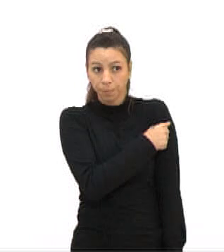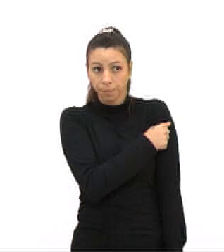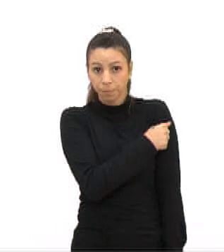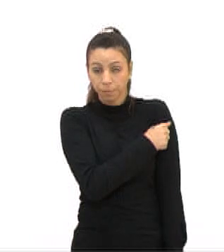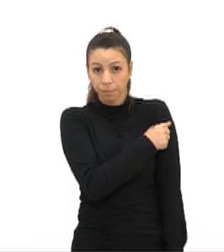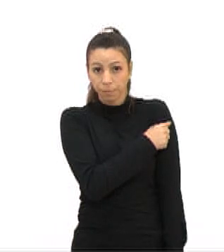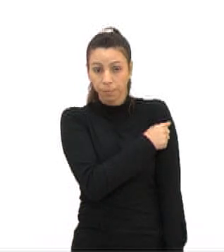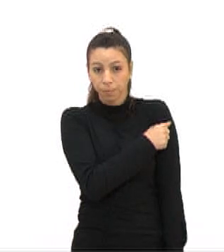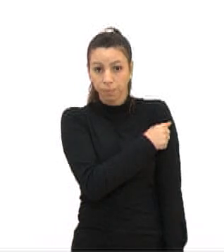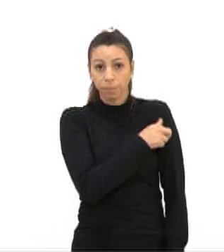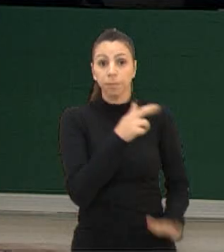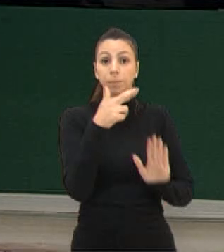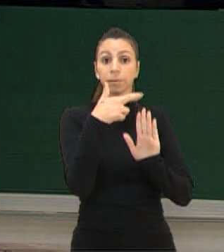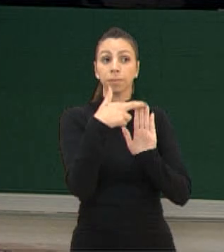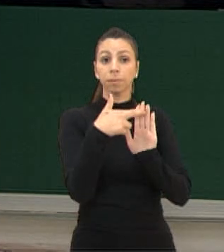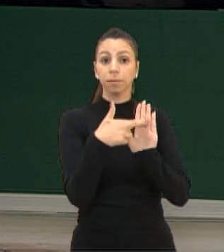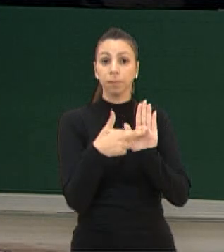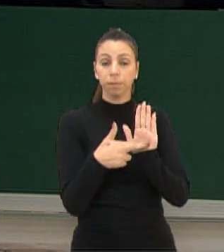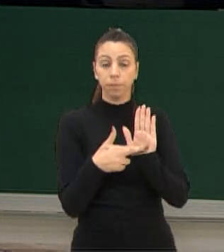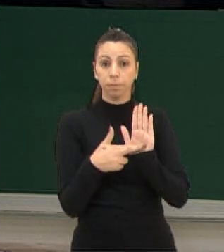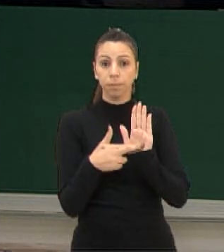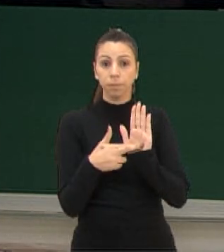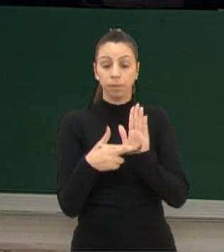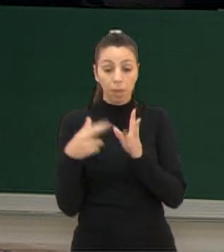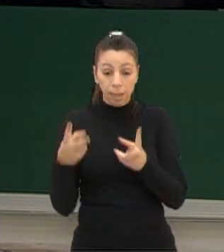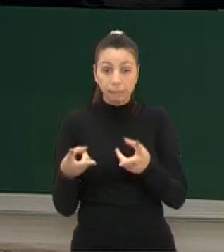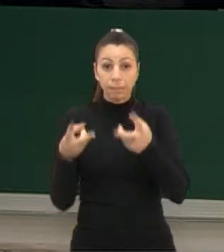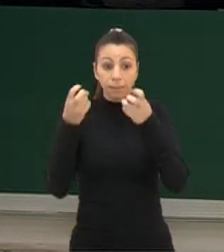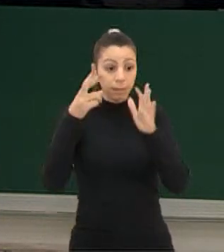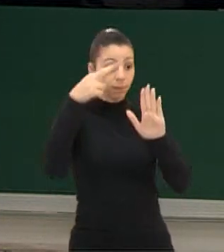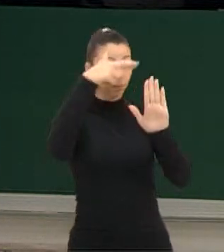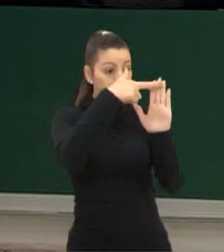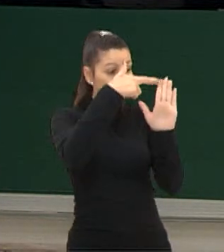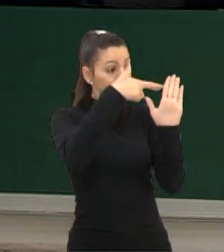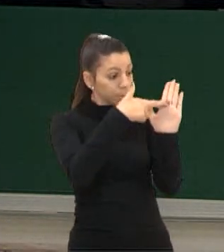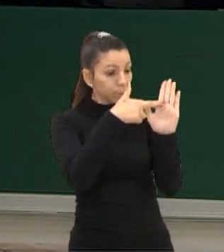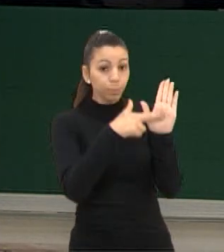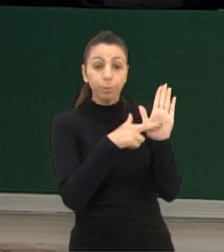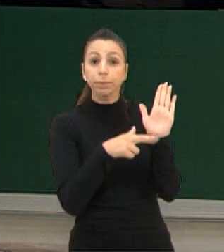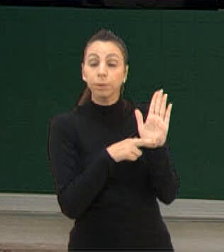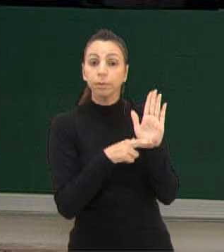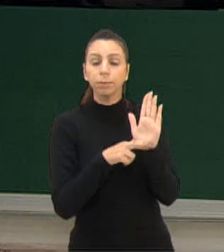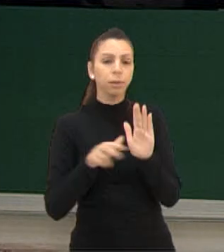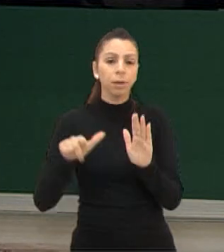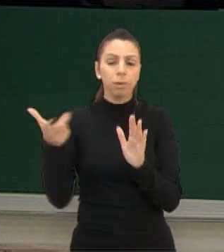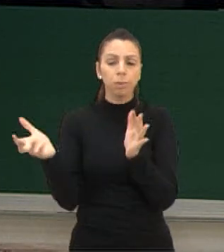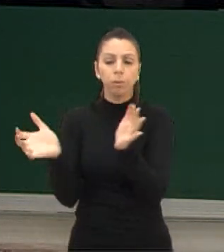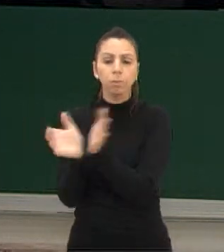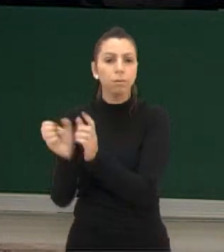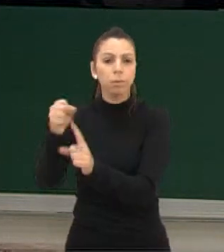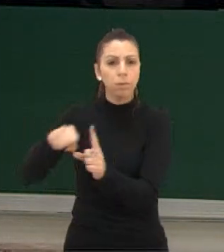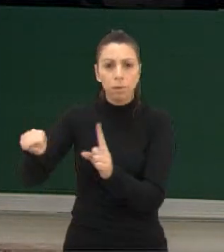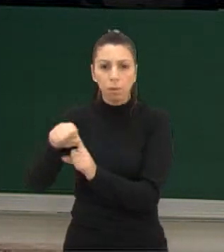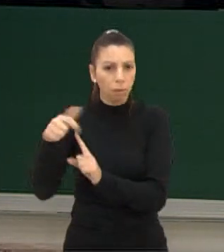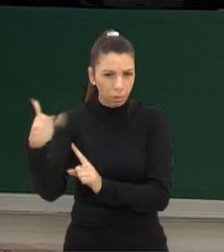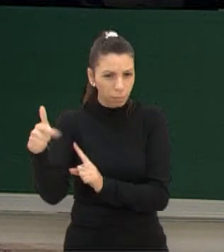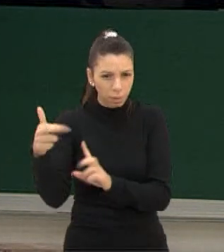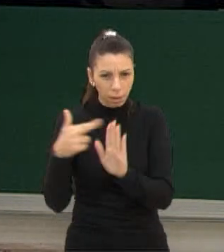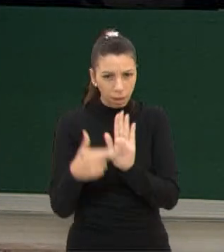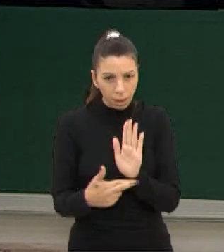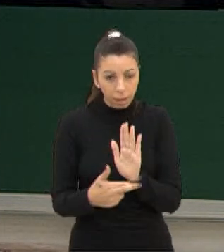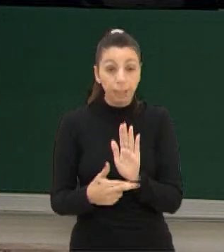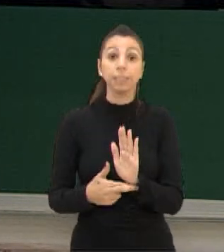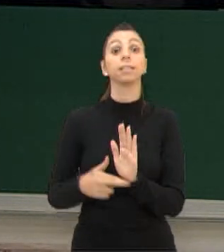é extremamente regrado. Estão percebendo que é extremamente regrado. Né? E em outros grupos sociais não vai ter regra? Claro que vai ter regra